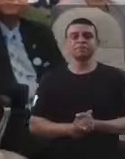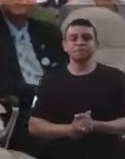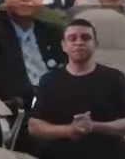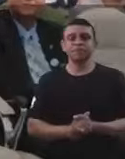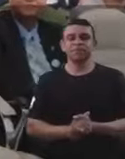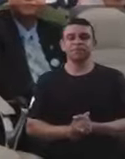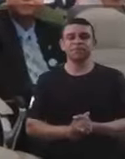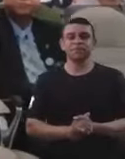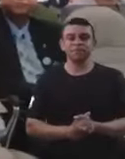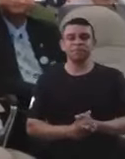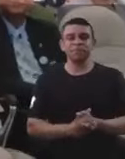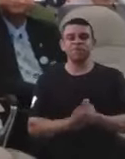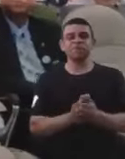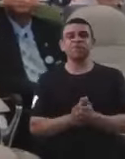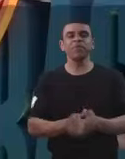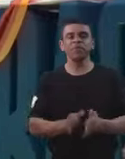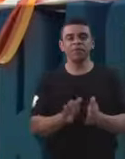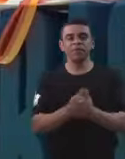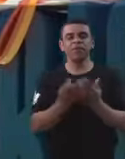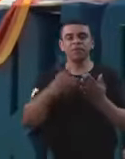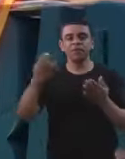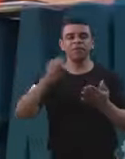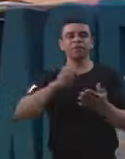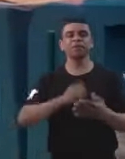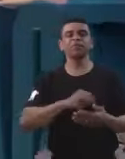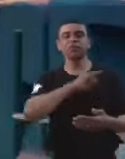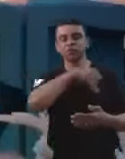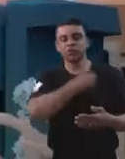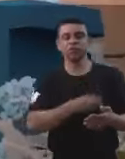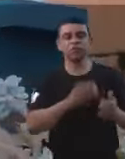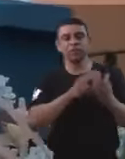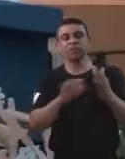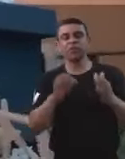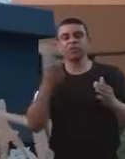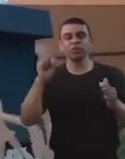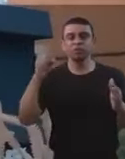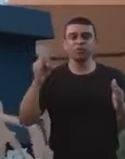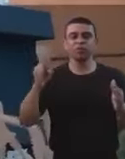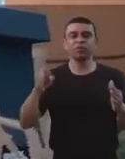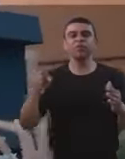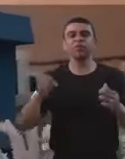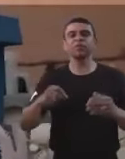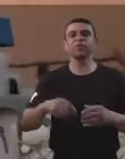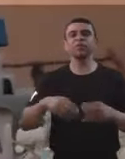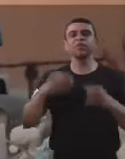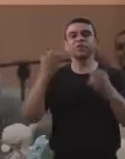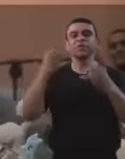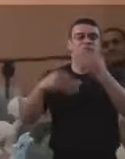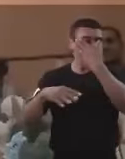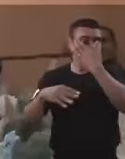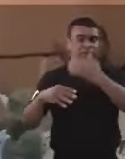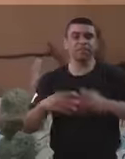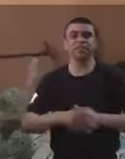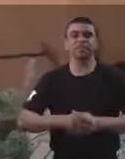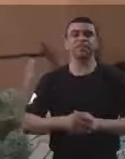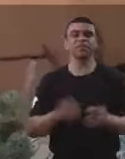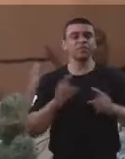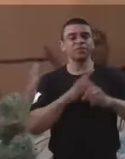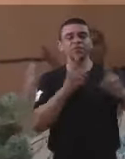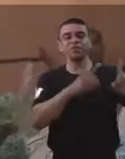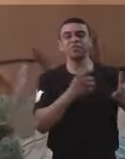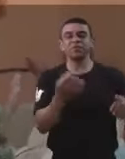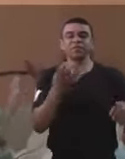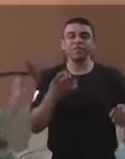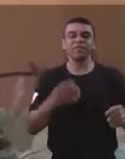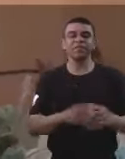Deus, João capítulo 8, os escribas e fariseus, doutores da lei, pensando em humilhar Jesus teologicamente,